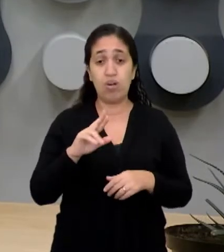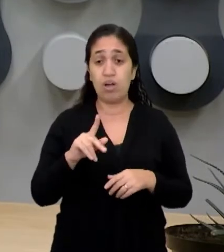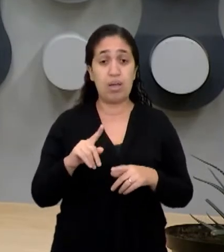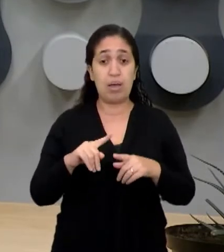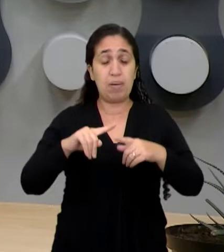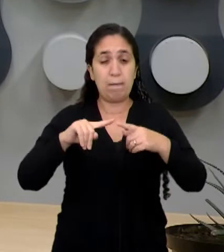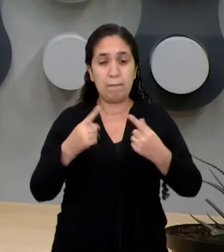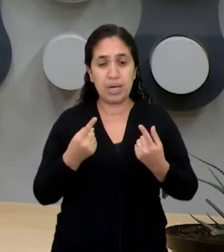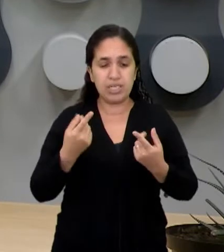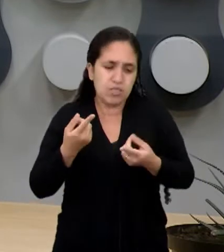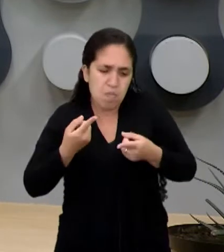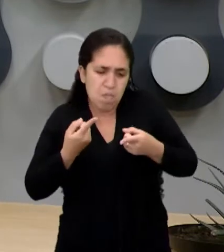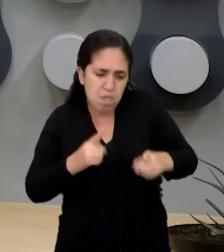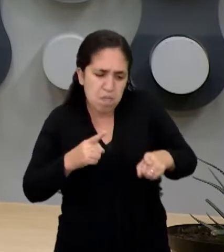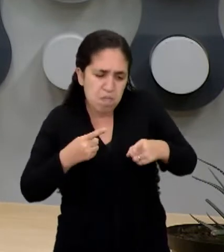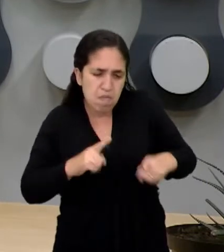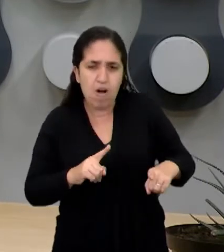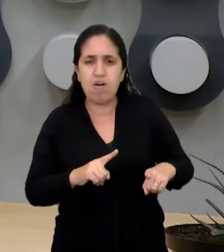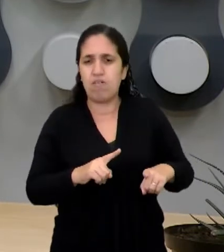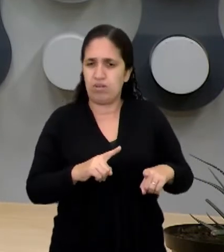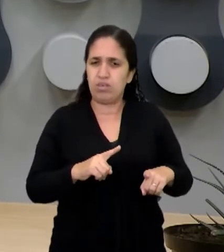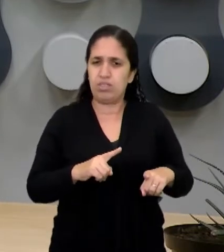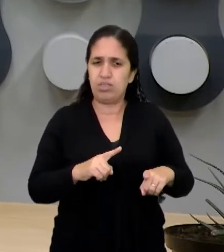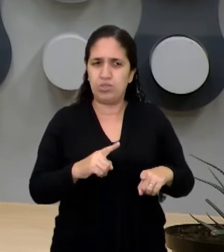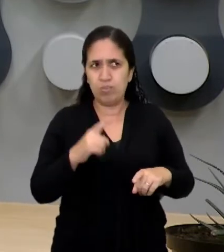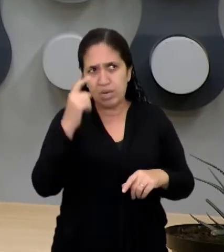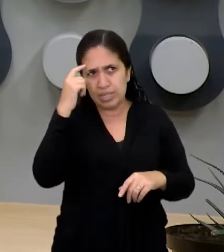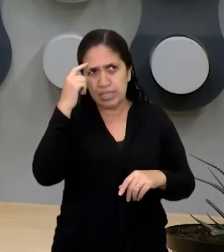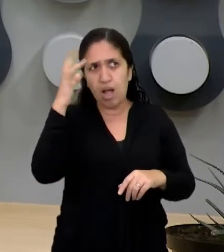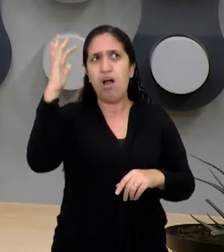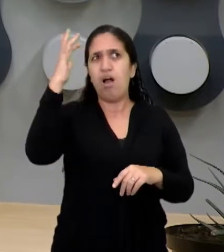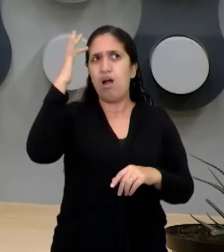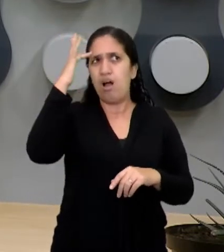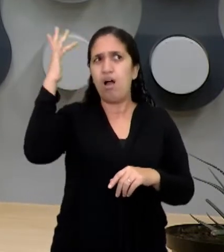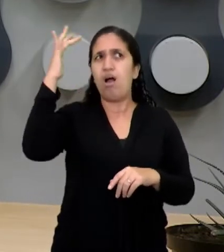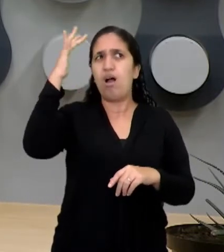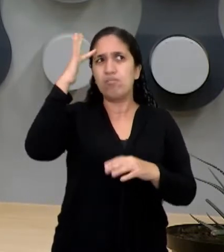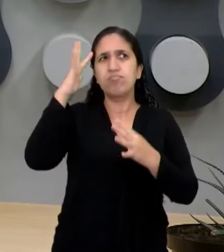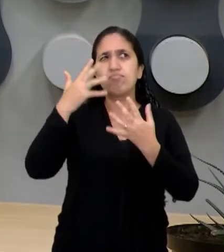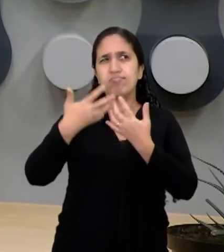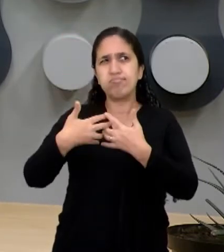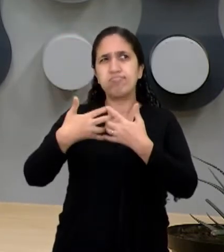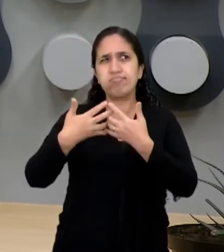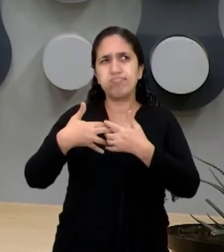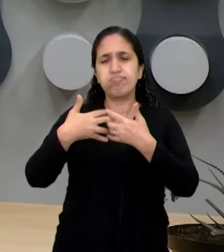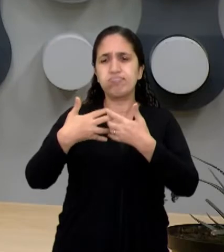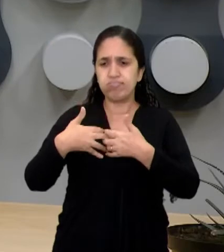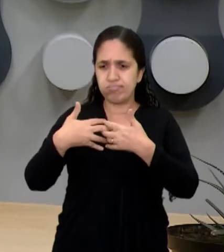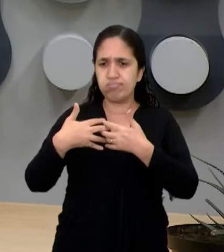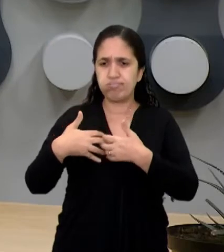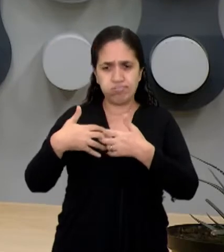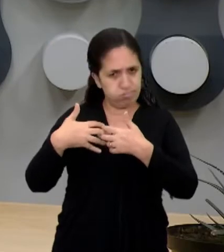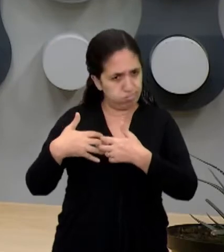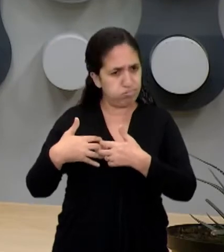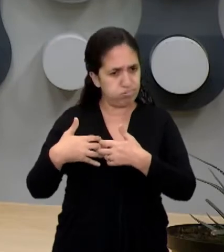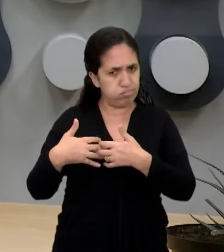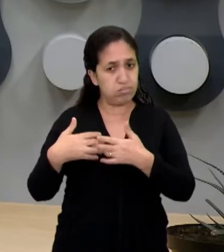uma reflexão, uma perturbação, um mal-estar que pode, né, em segunda instância,